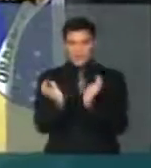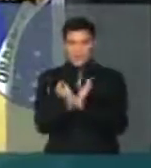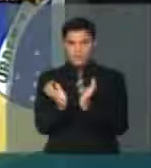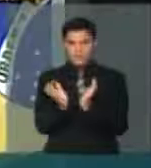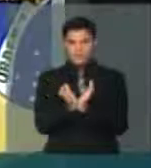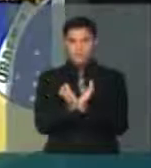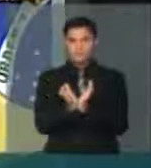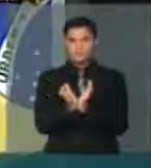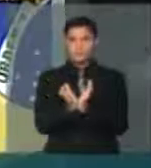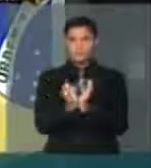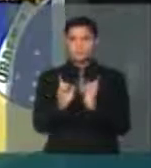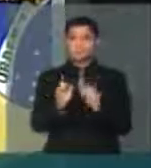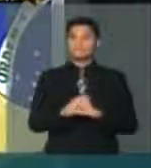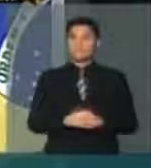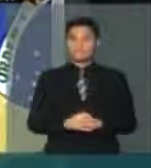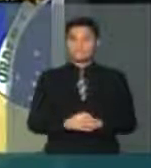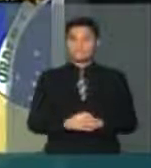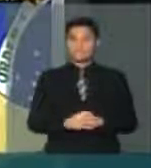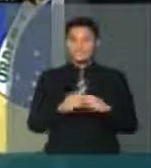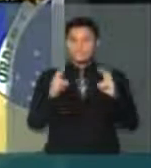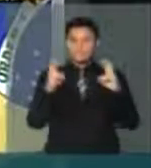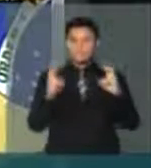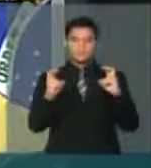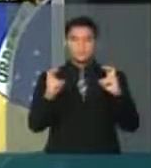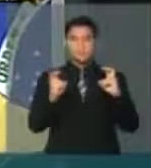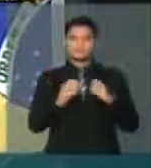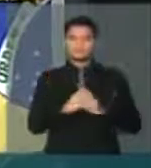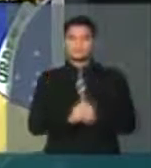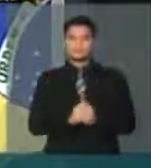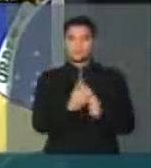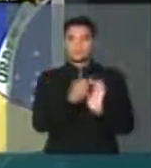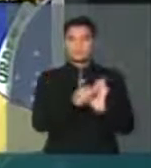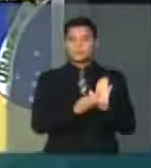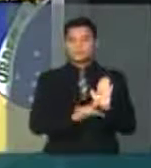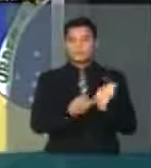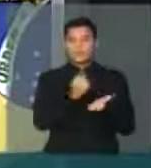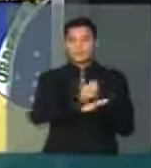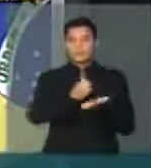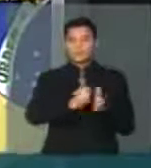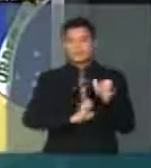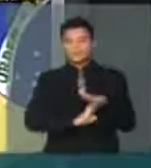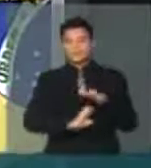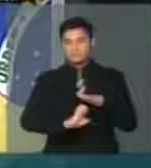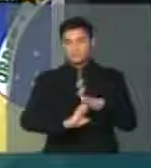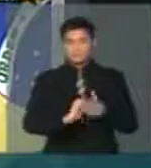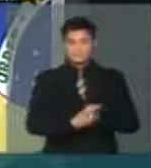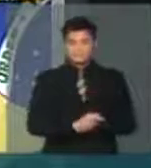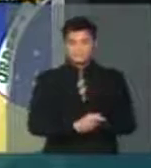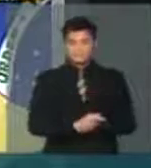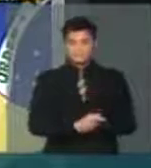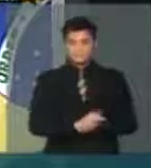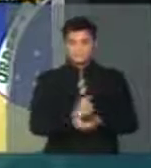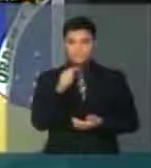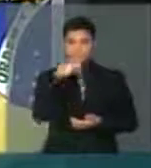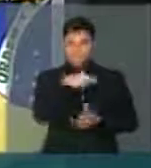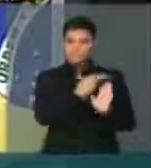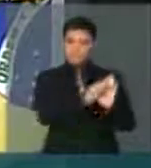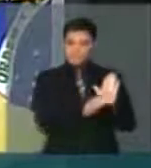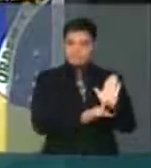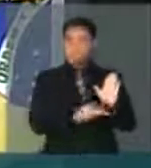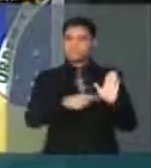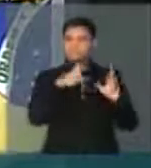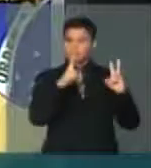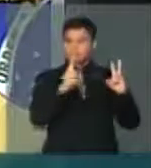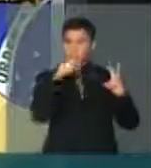nossa posição partidária no que diz respeito ao projeto de terceirização. Foi um projeto bastante